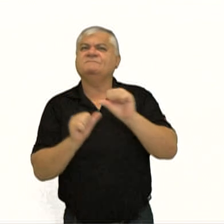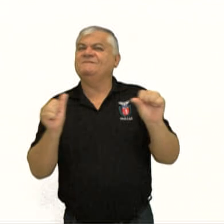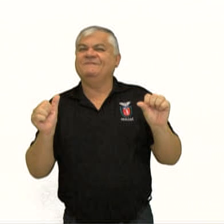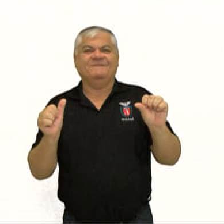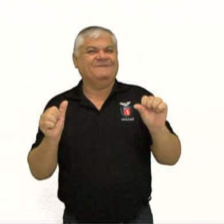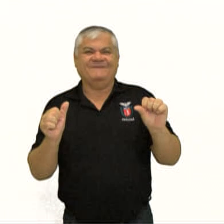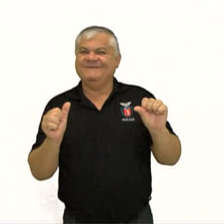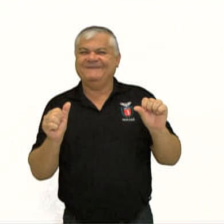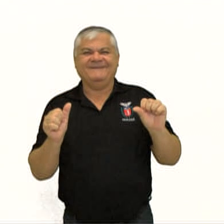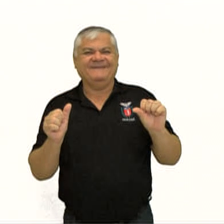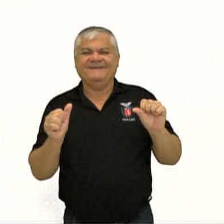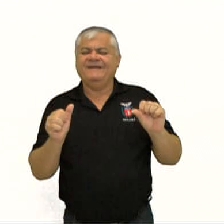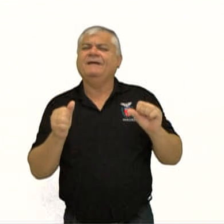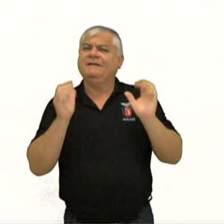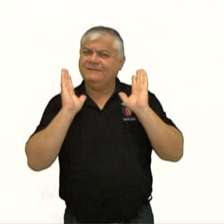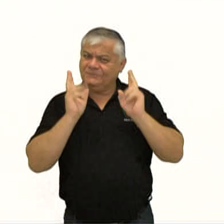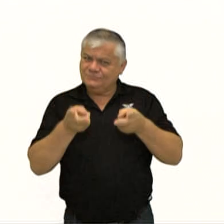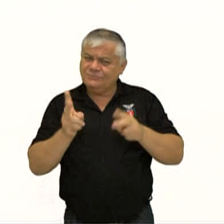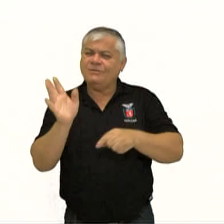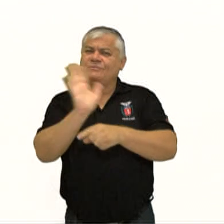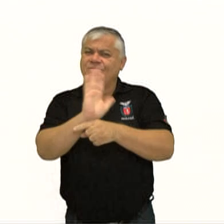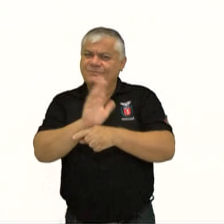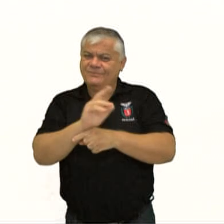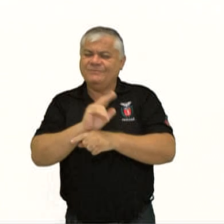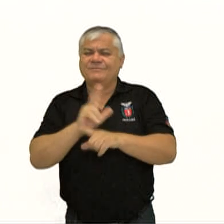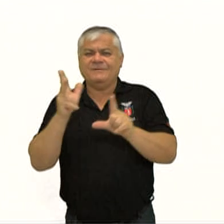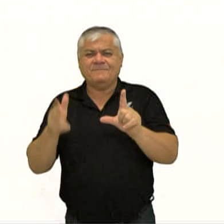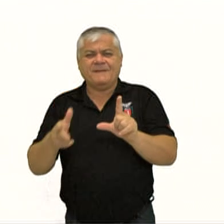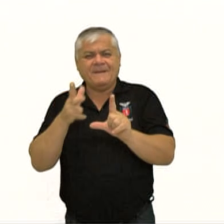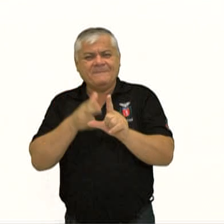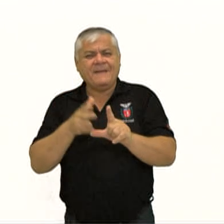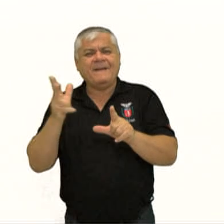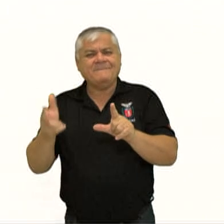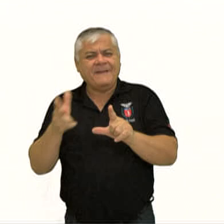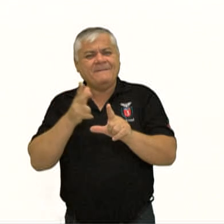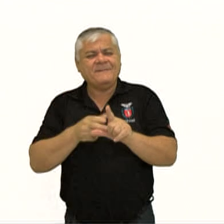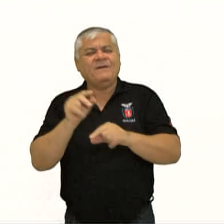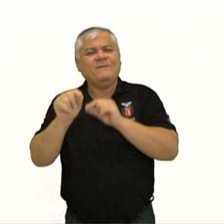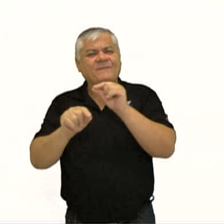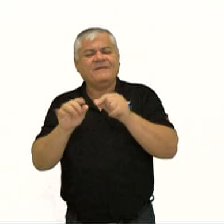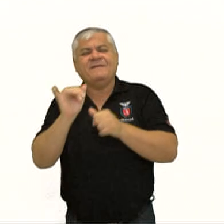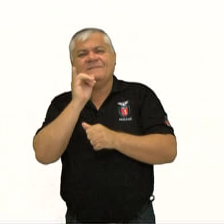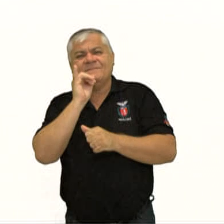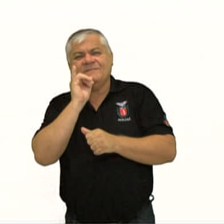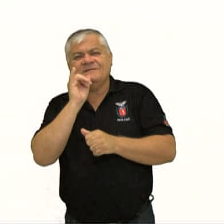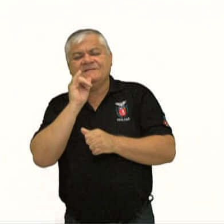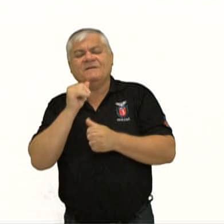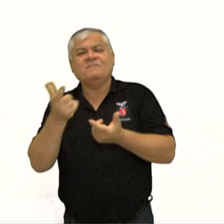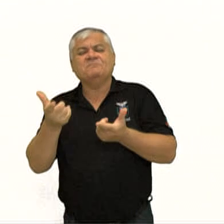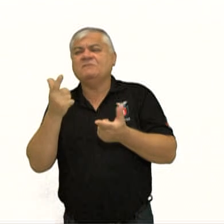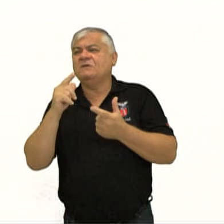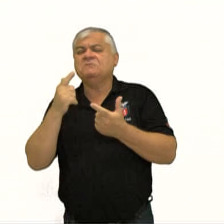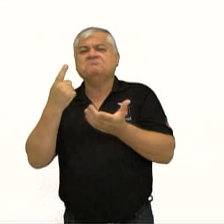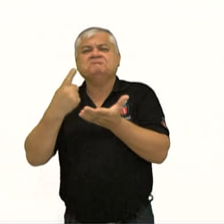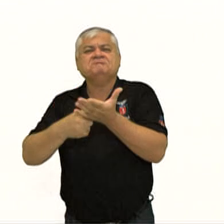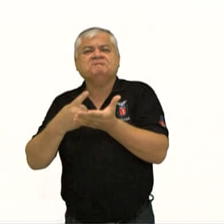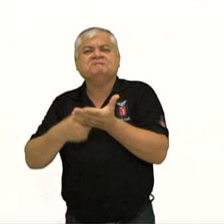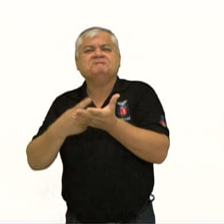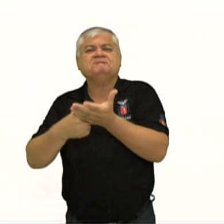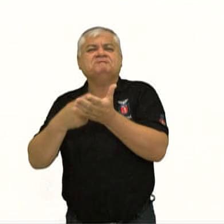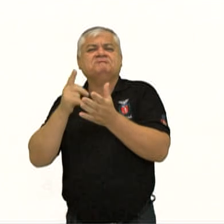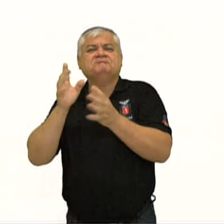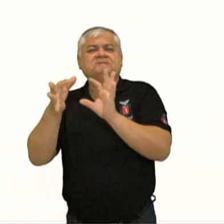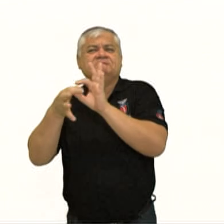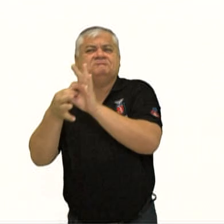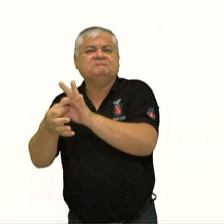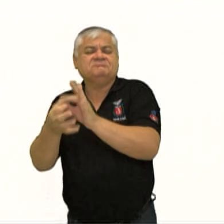e séries continua sendo um fenômeno social. Pode-se argumentar que o hábito se tornou ainda mais comunitário e